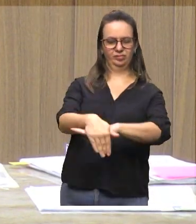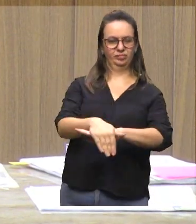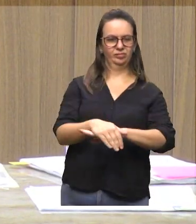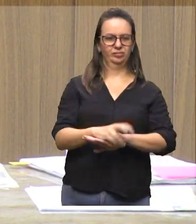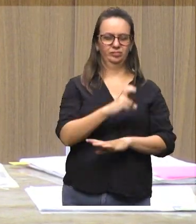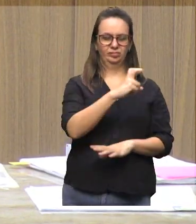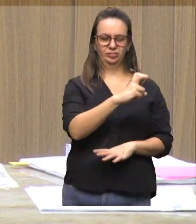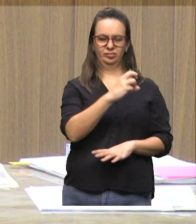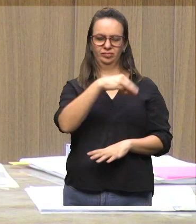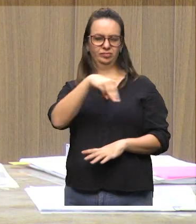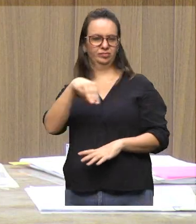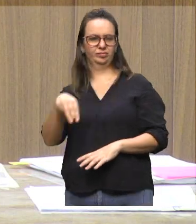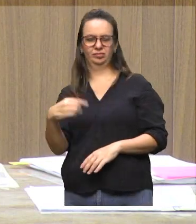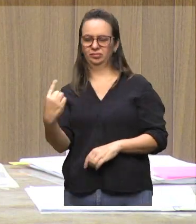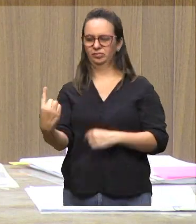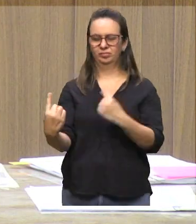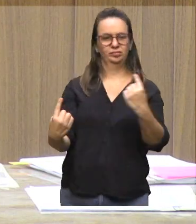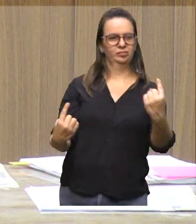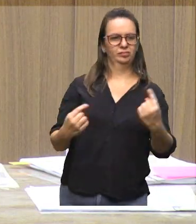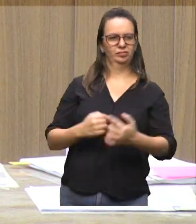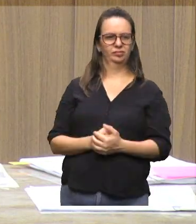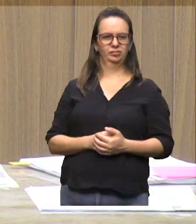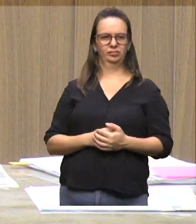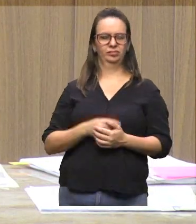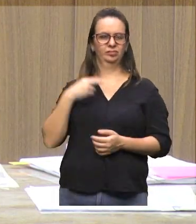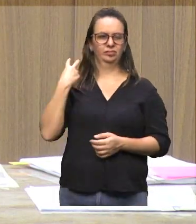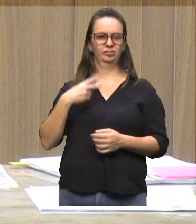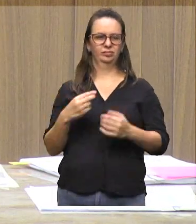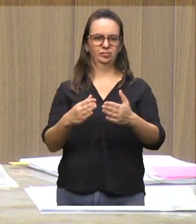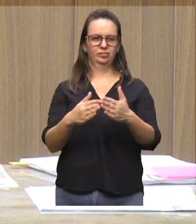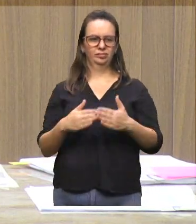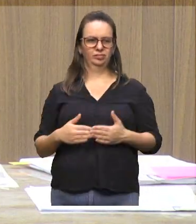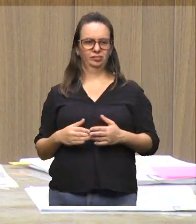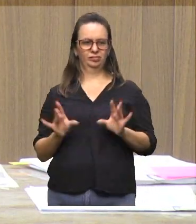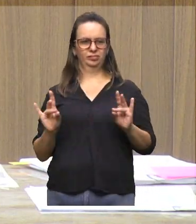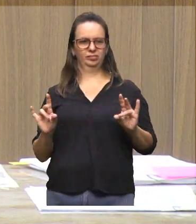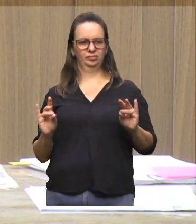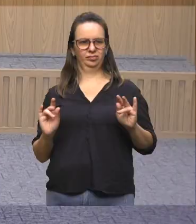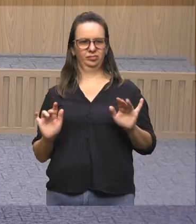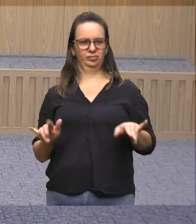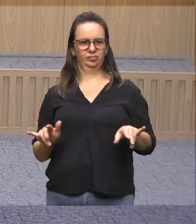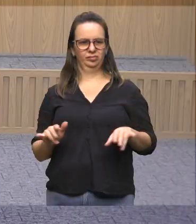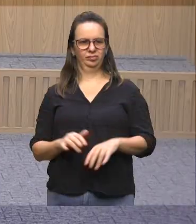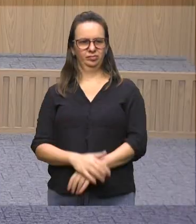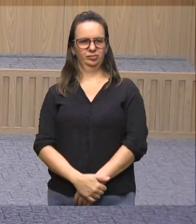cada inscrito. Os vereadores podem fazer suas inscrições.